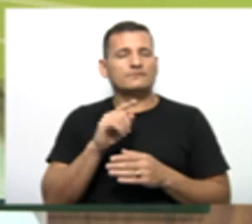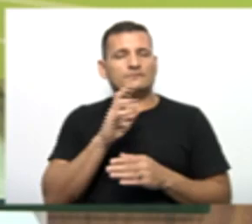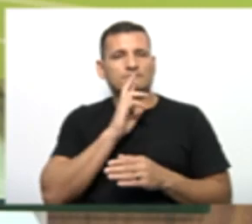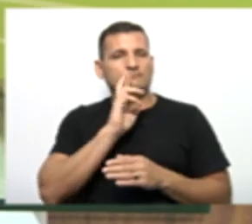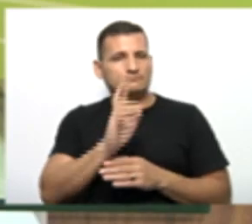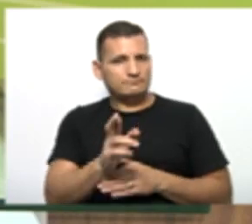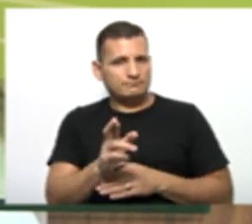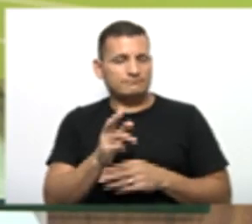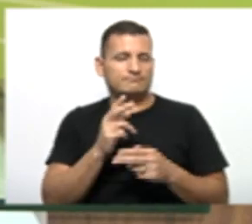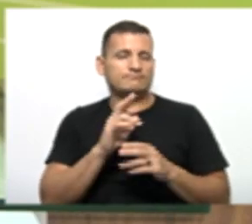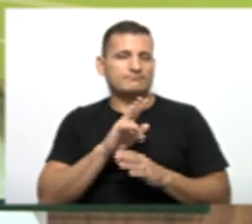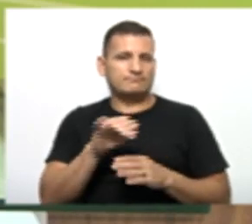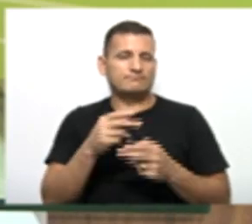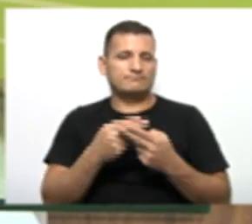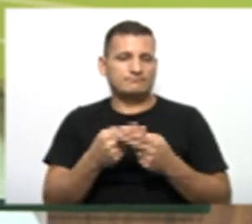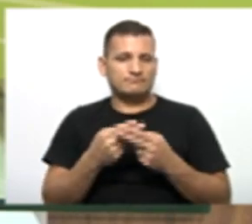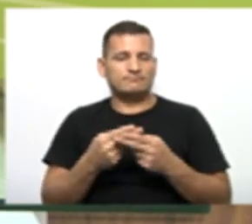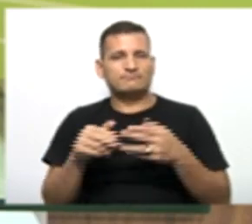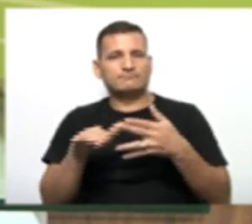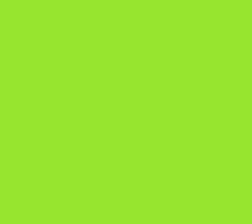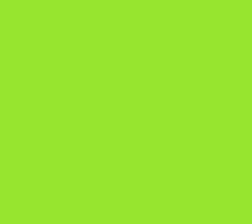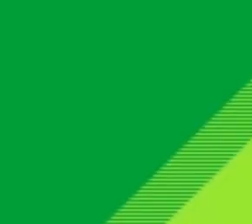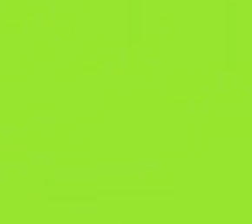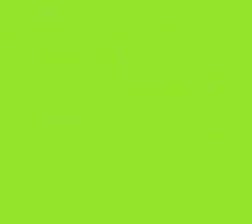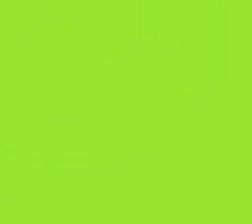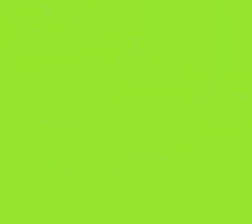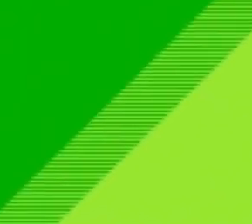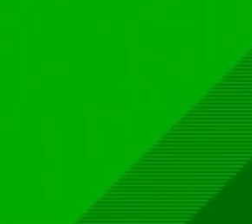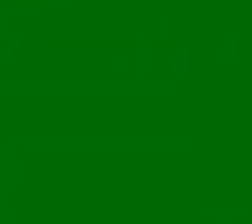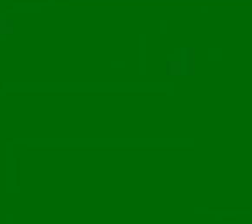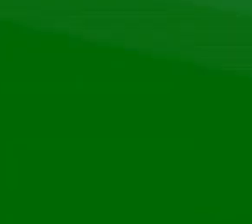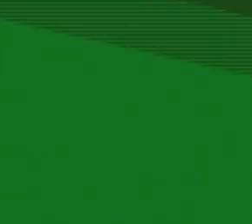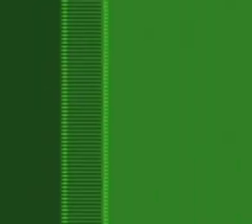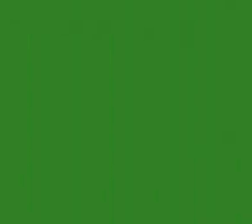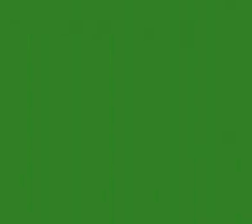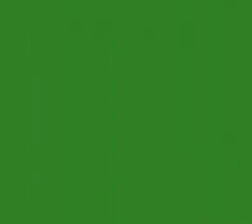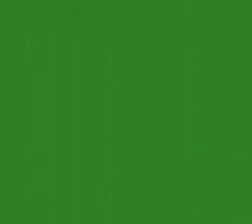toda a paciência depois do intervalo.